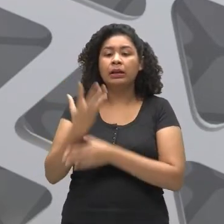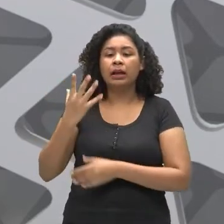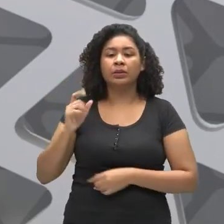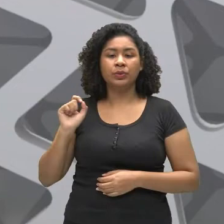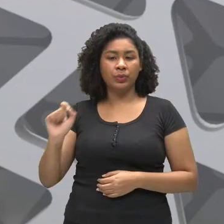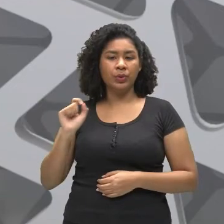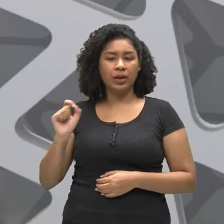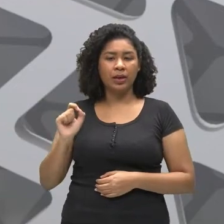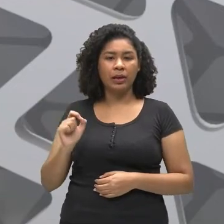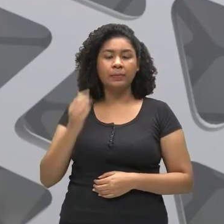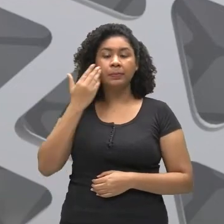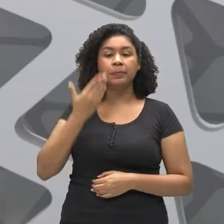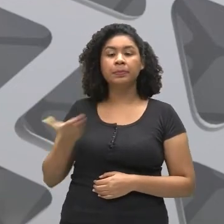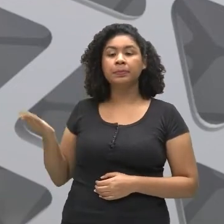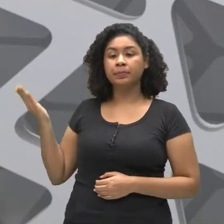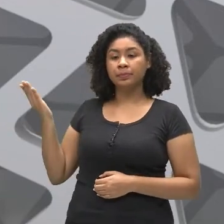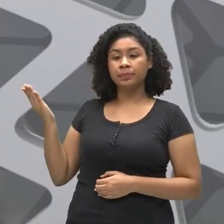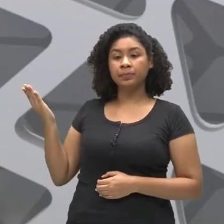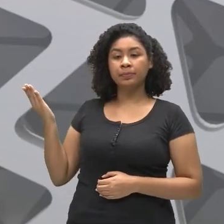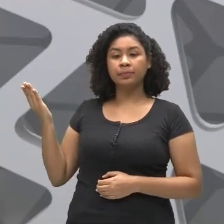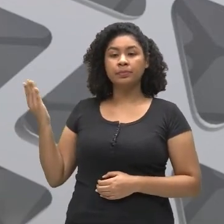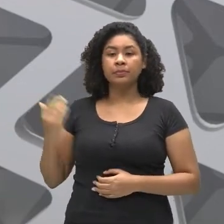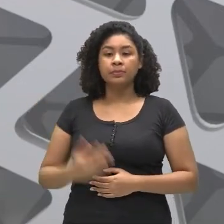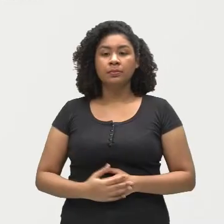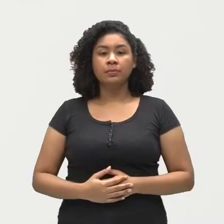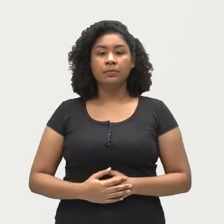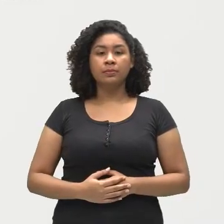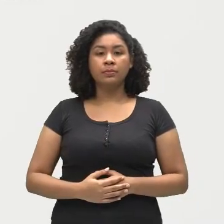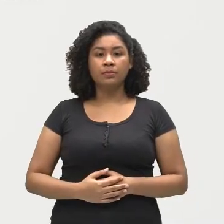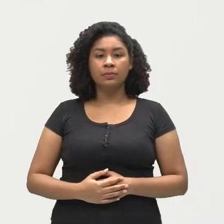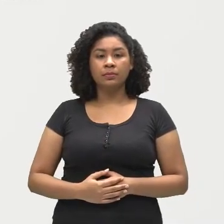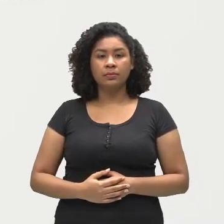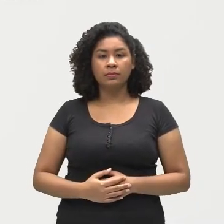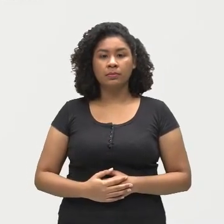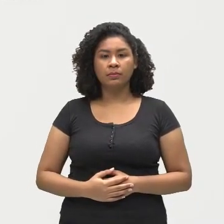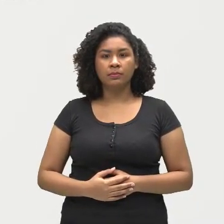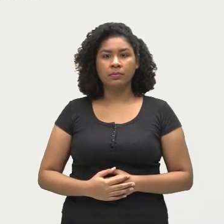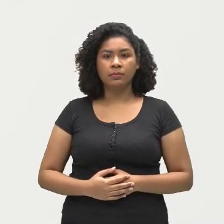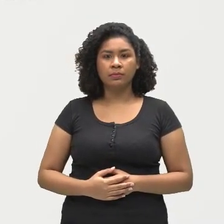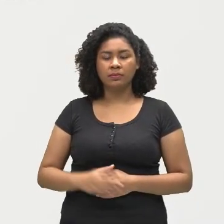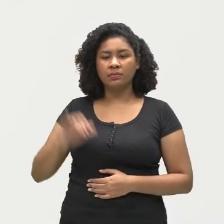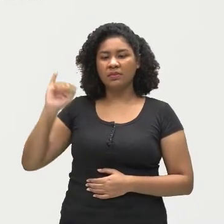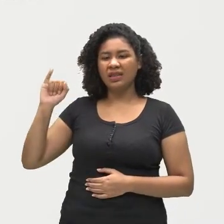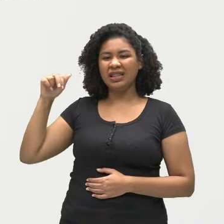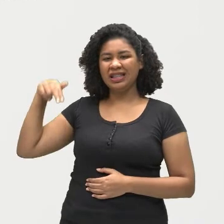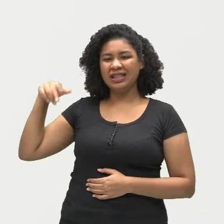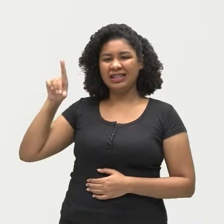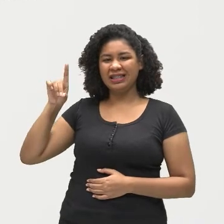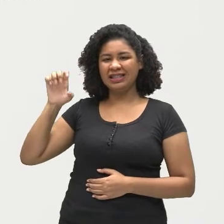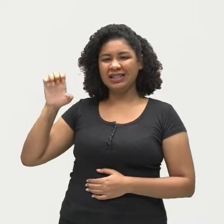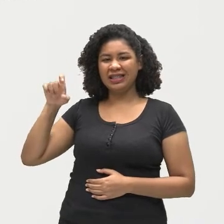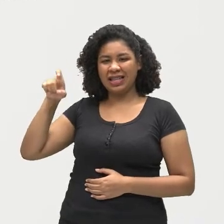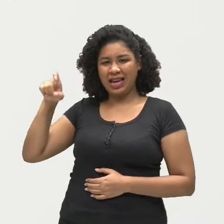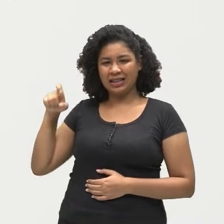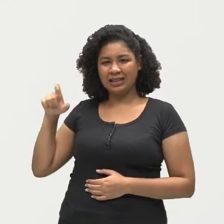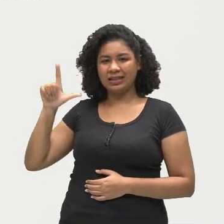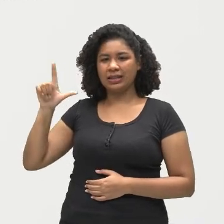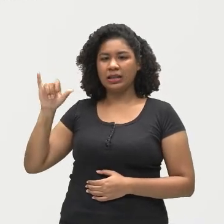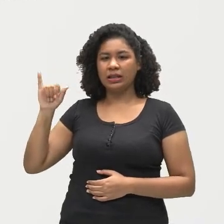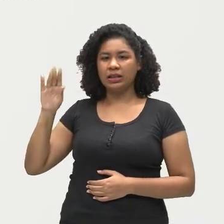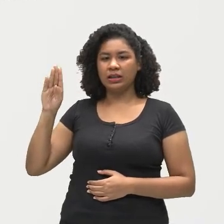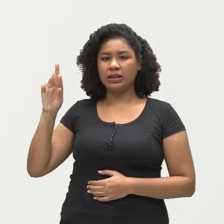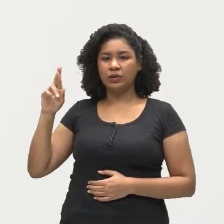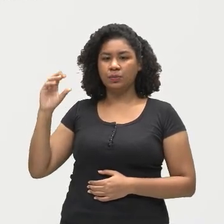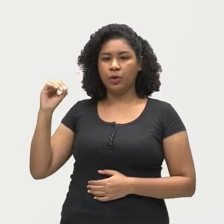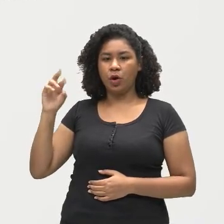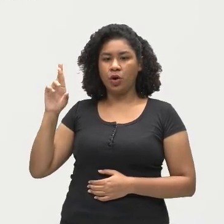Prohibitorum. Olha aí o textinho para vocês. Igualmente, olha aí, foi criado o Index Librorum Prohibitorum, índice de livros